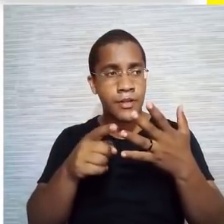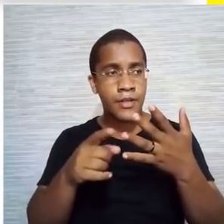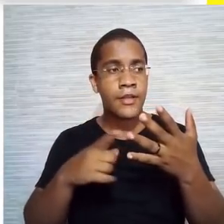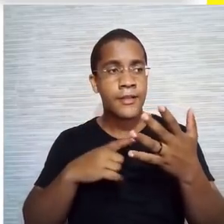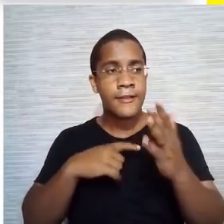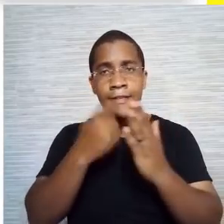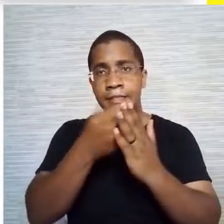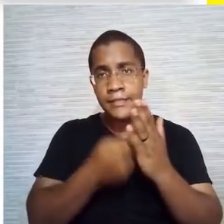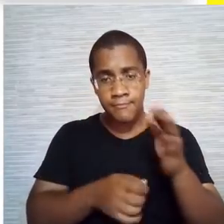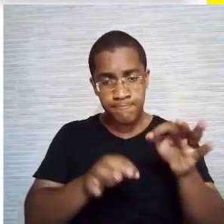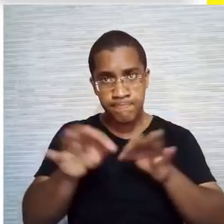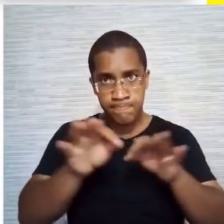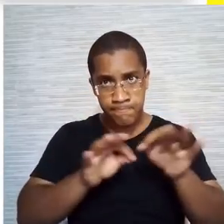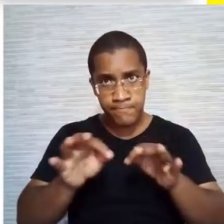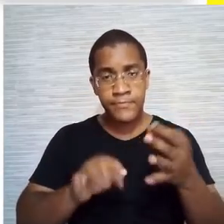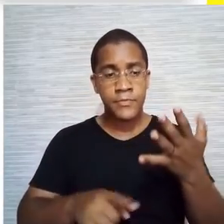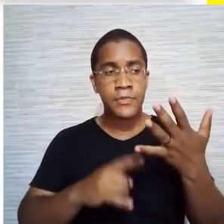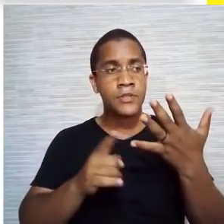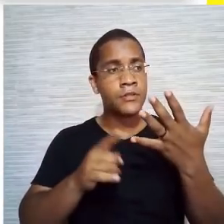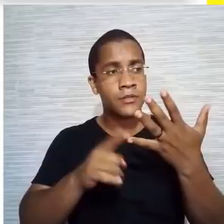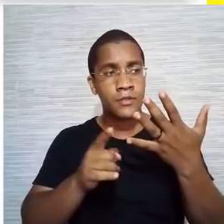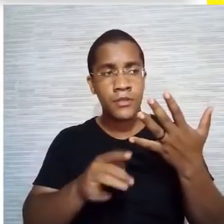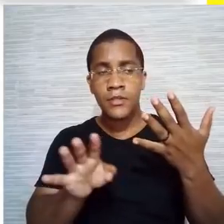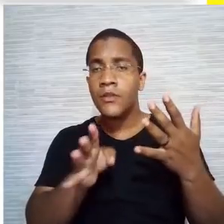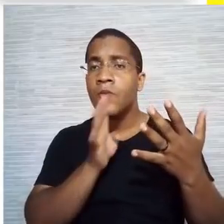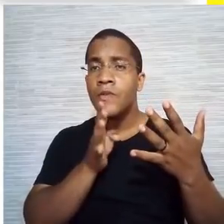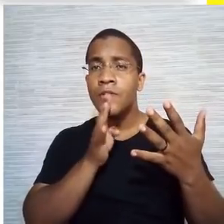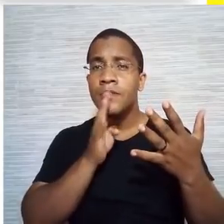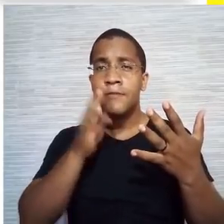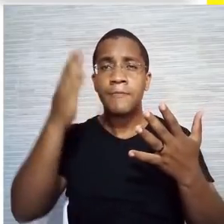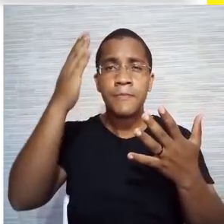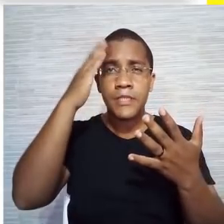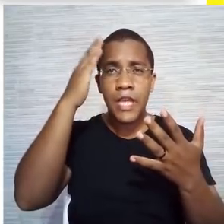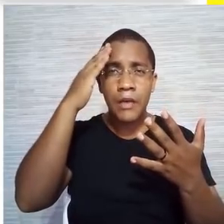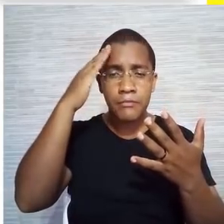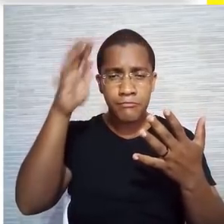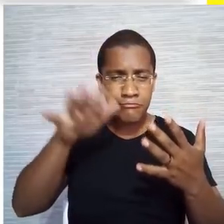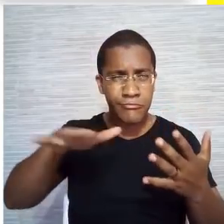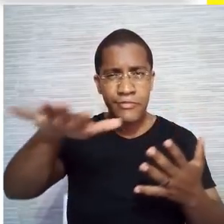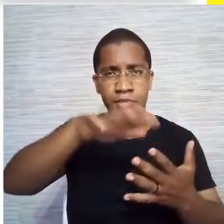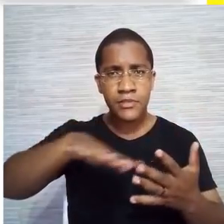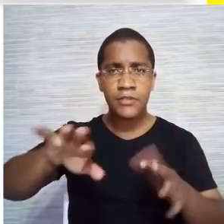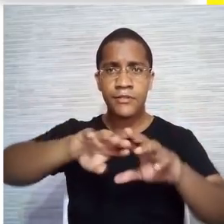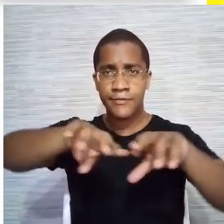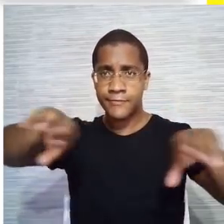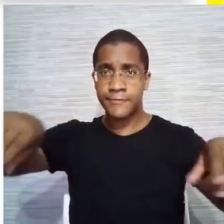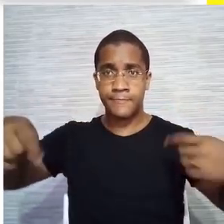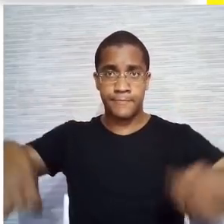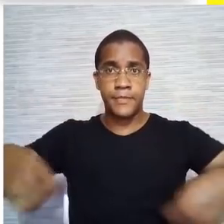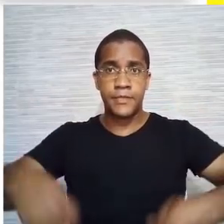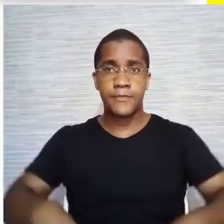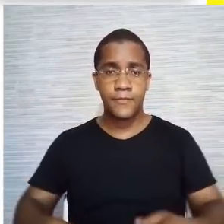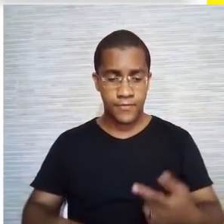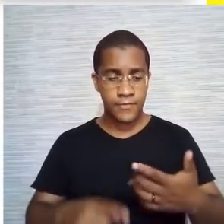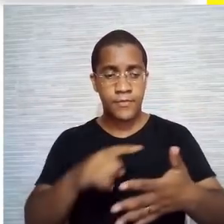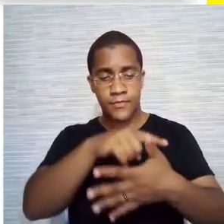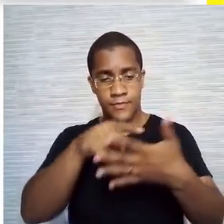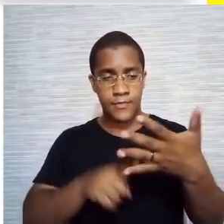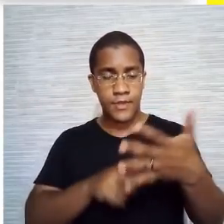do saber. São 5 pontos que trazem a iniciação, essa iniciação científica. Então,